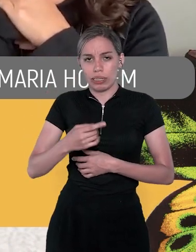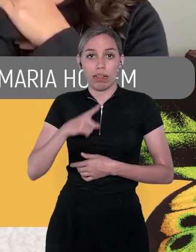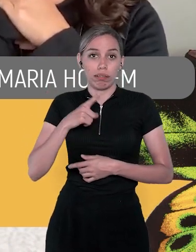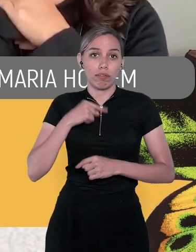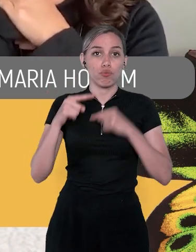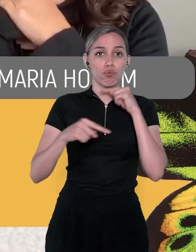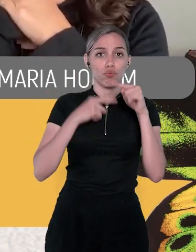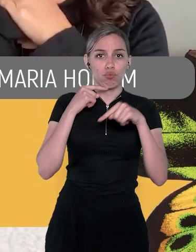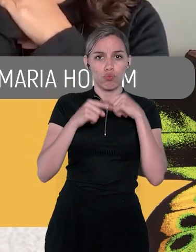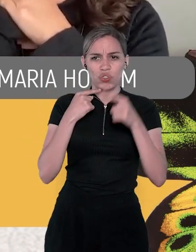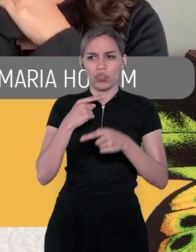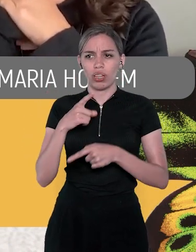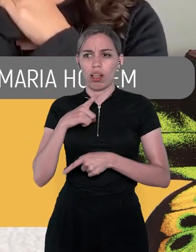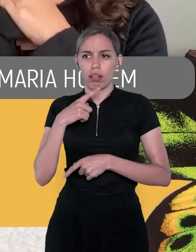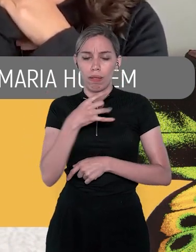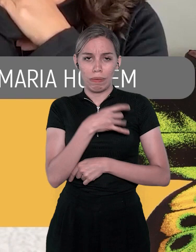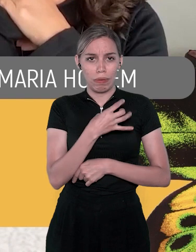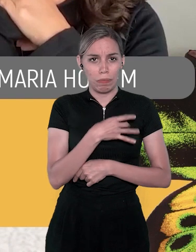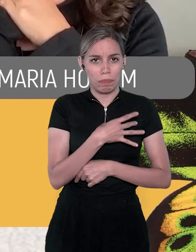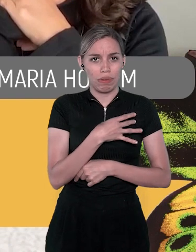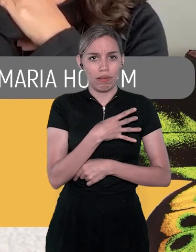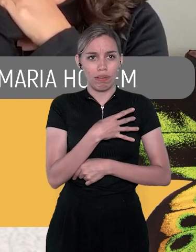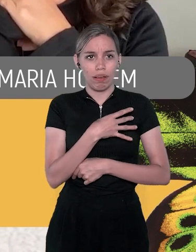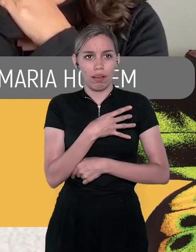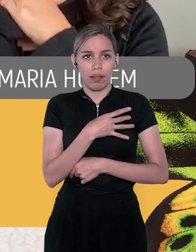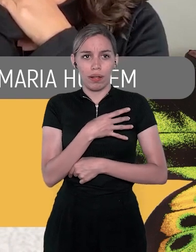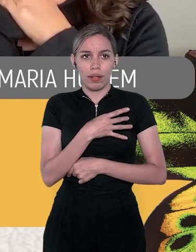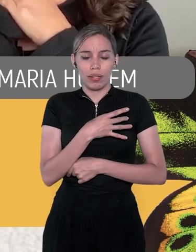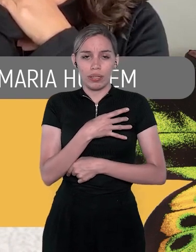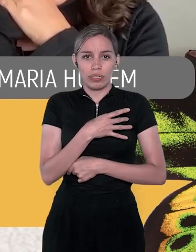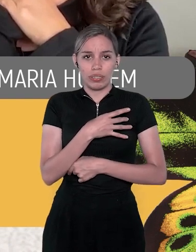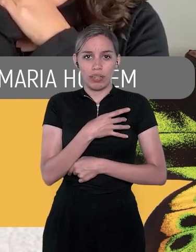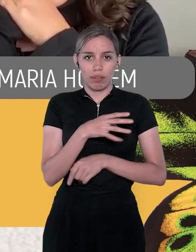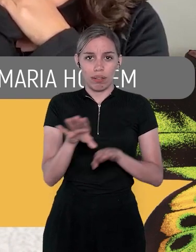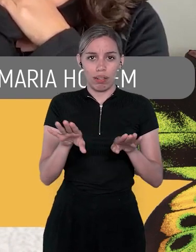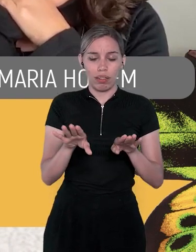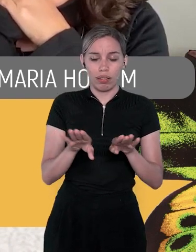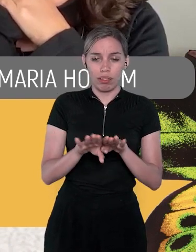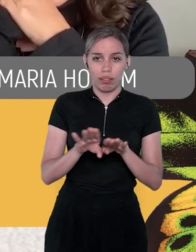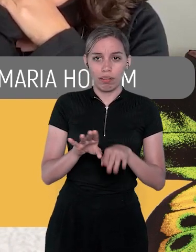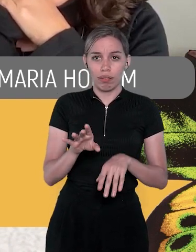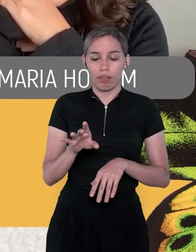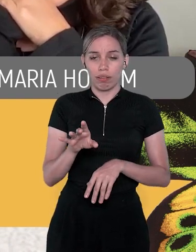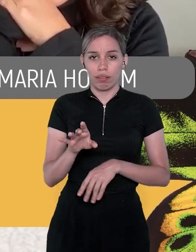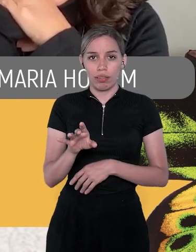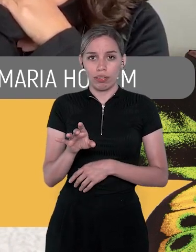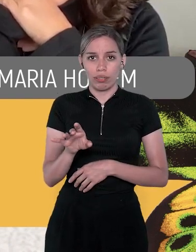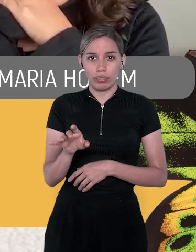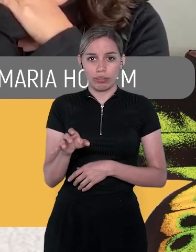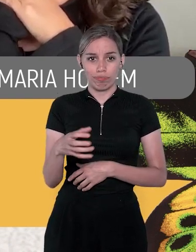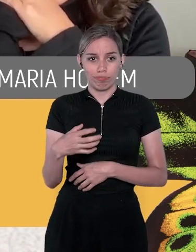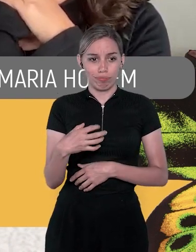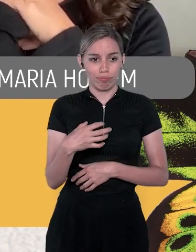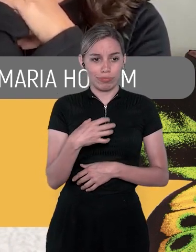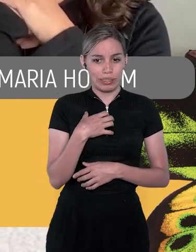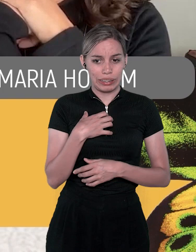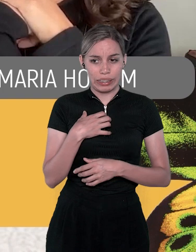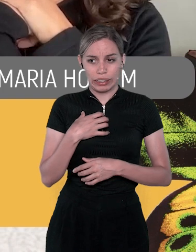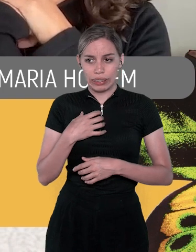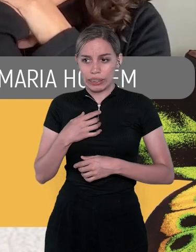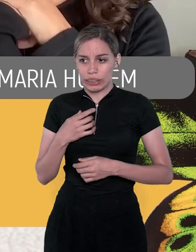dúvida que te provoca medo é que leva a reações muito extremadas,